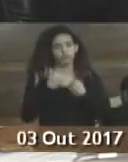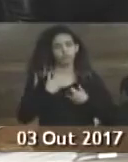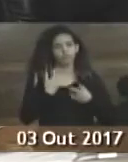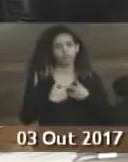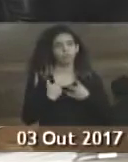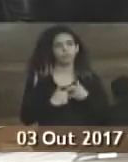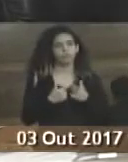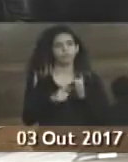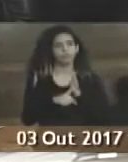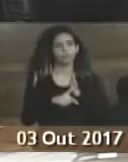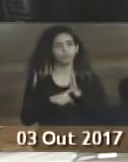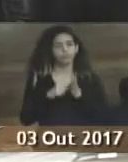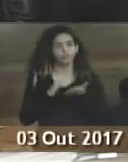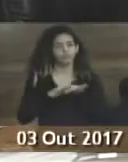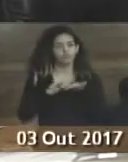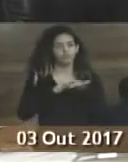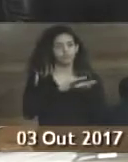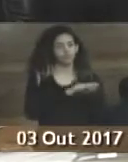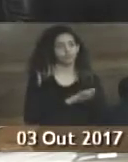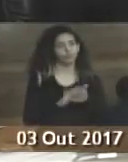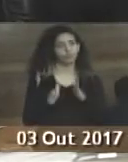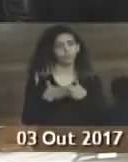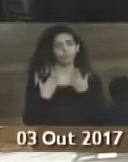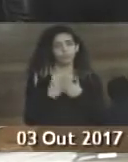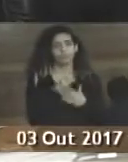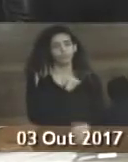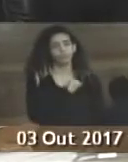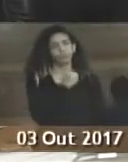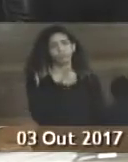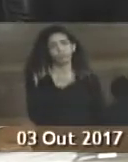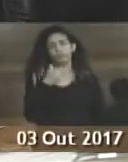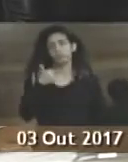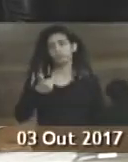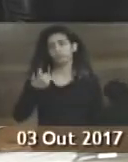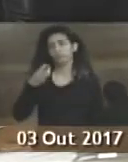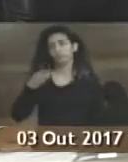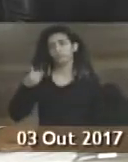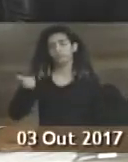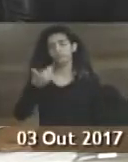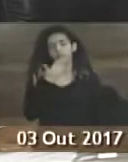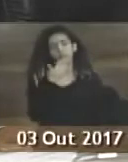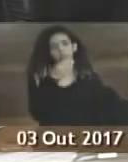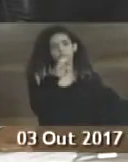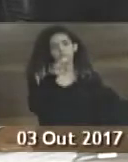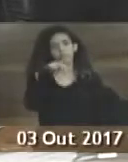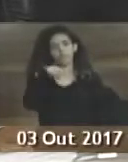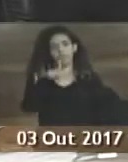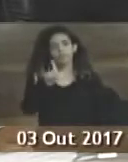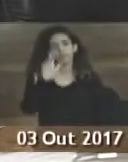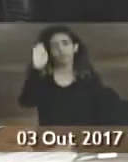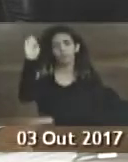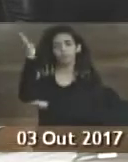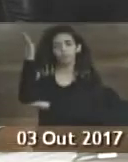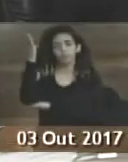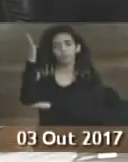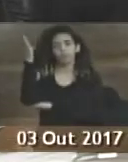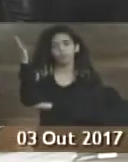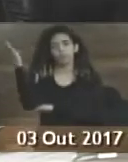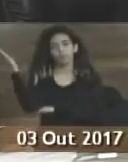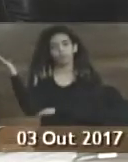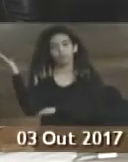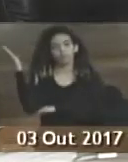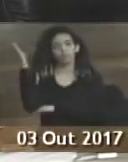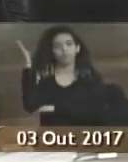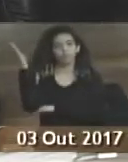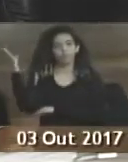bairro Camorim Pequeno. Requerimento 1131/17, solicitando a Enel informações sobre um poste que encontra-se inclinado e sem iluminação na